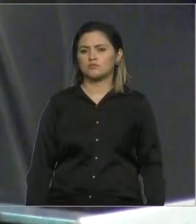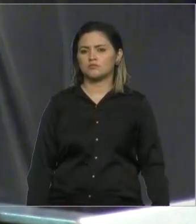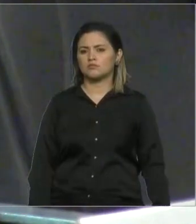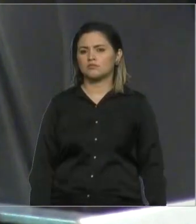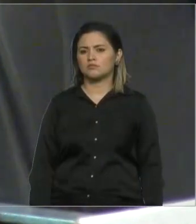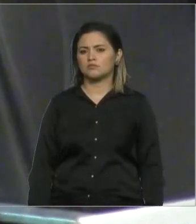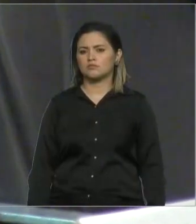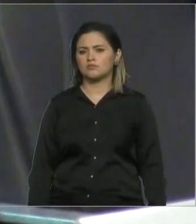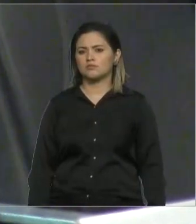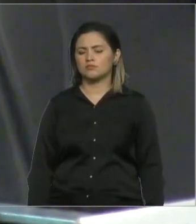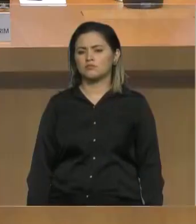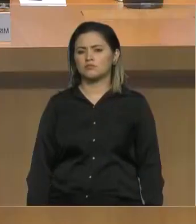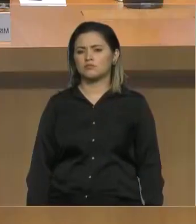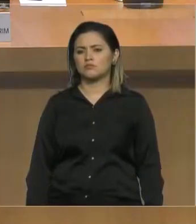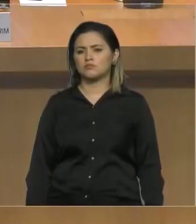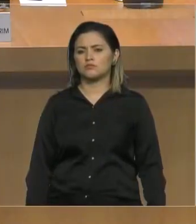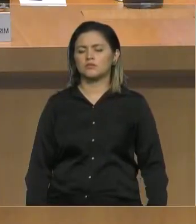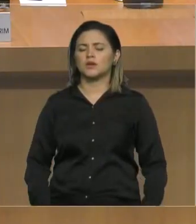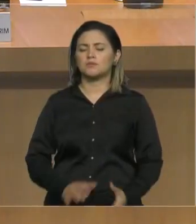Parabéns.